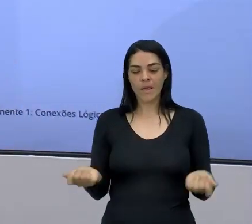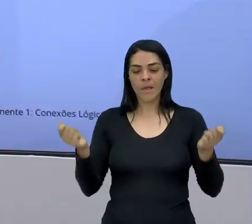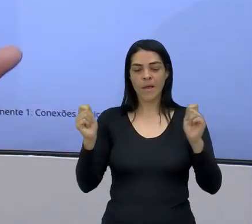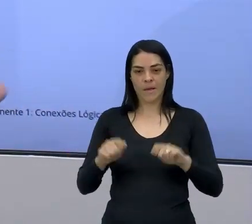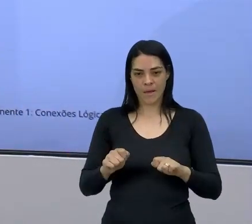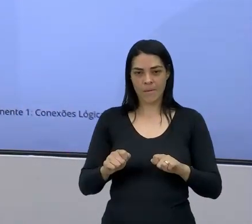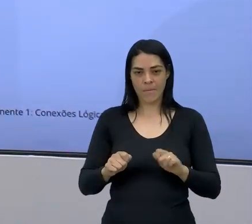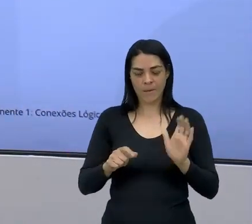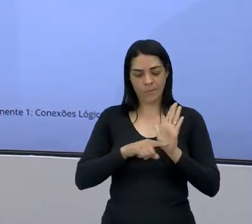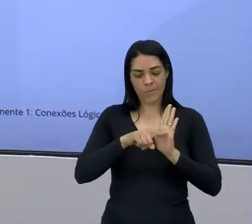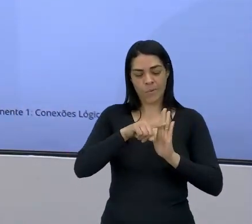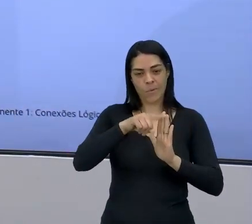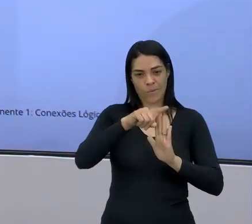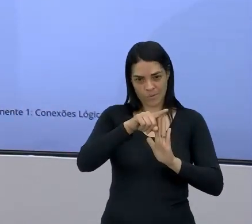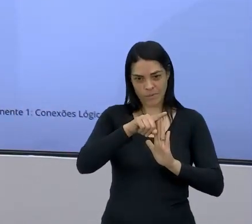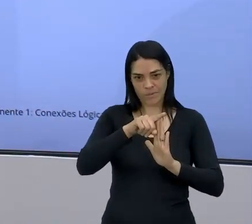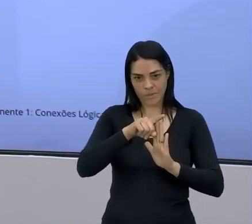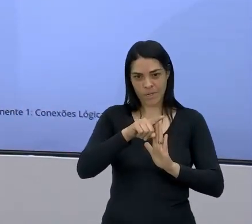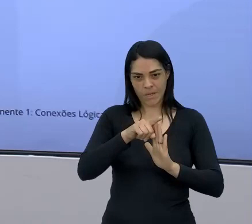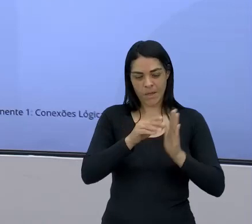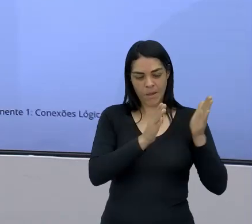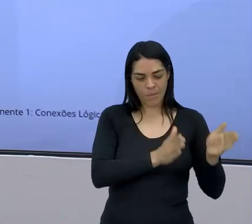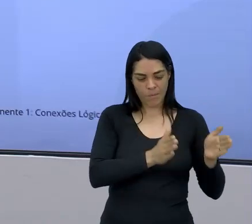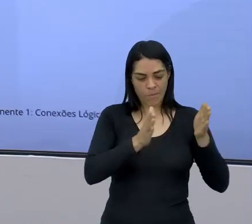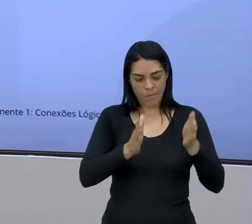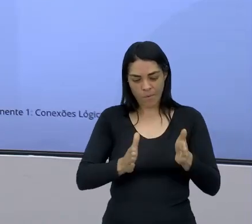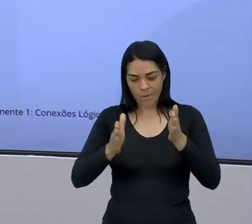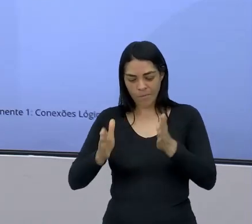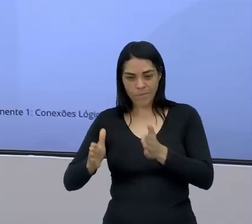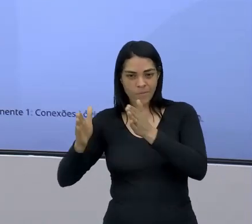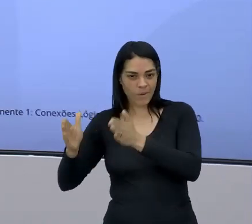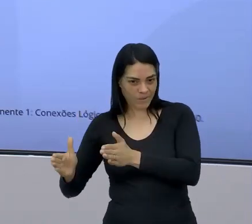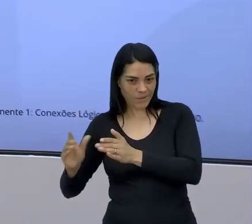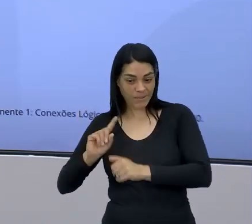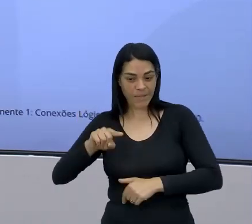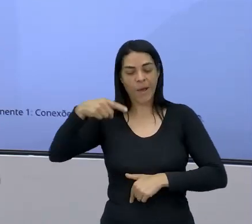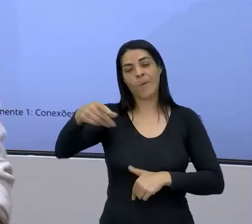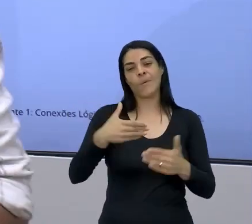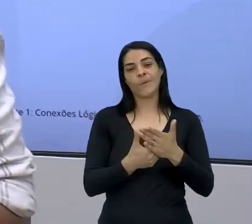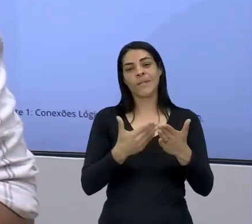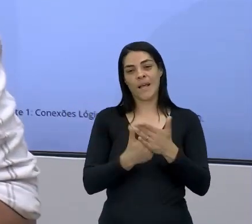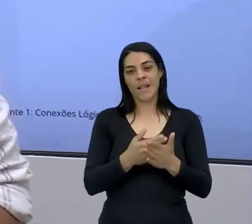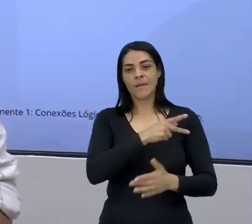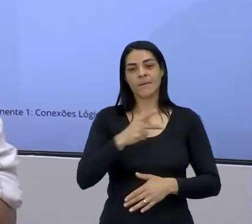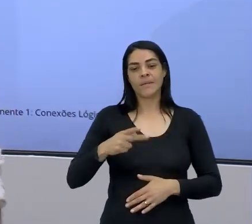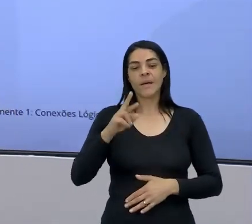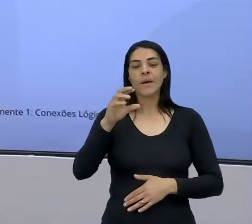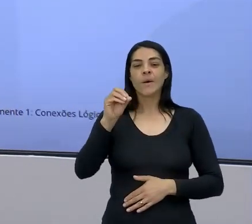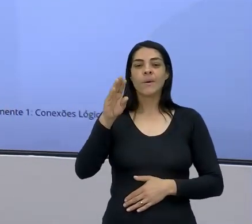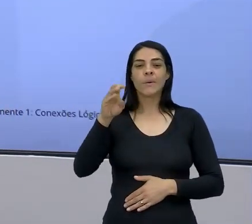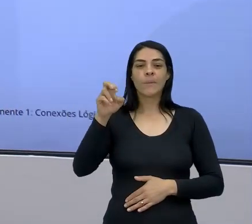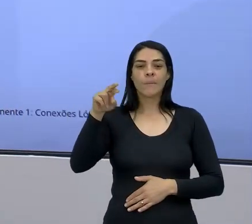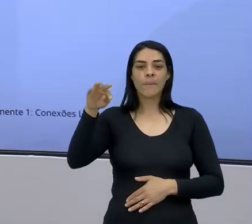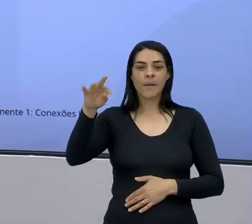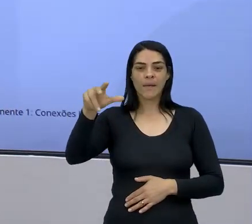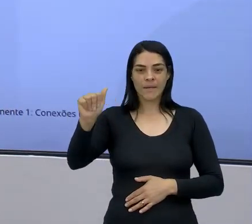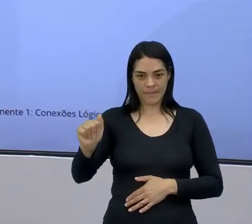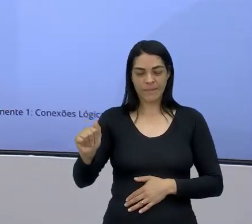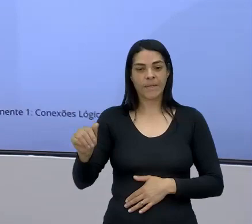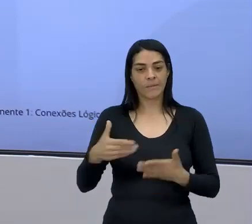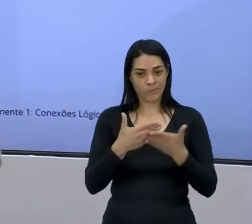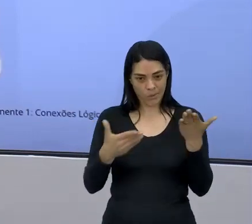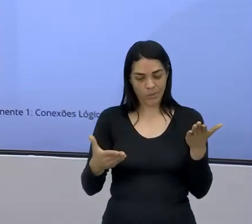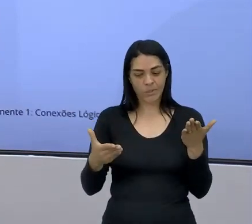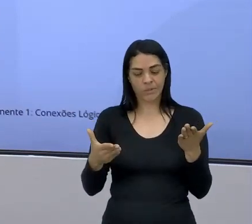programado na programação em blocos. A gente vai ver isso aí na próxima aula com a professora Roberta Mastroquírico, né? Em que a gente